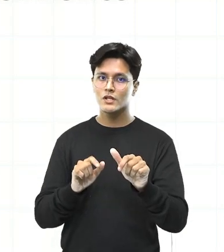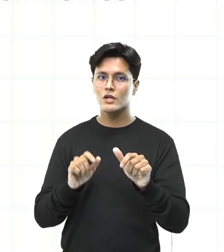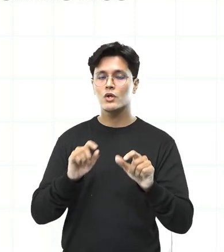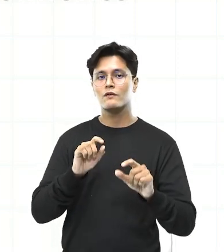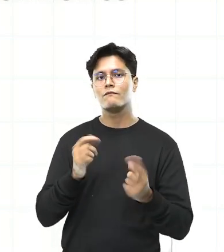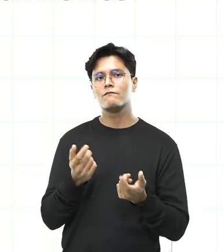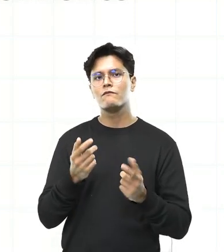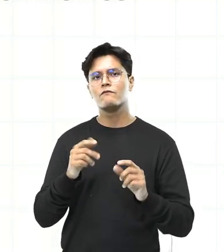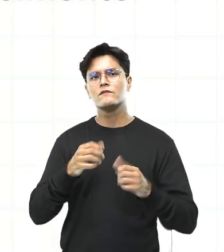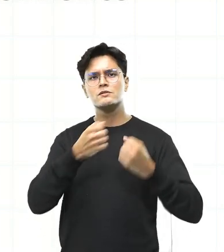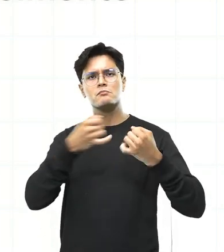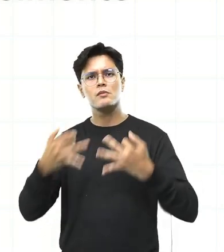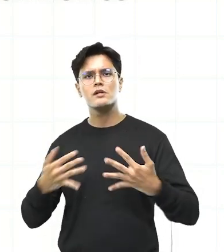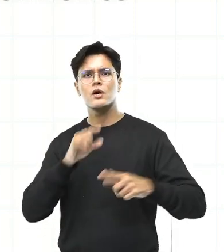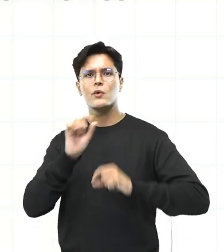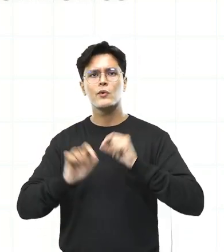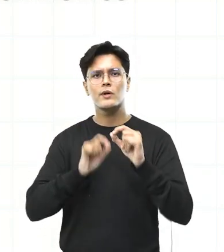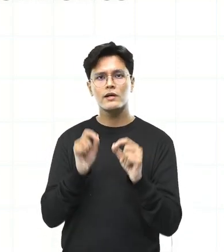frear, né, aí